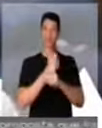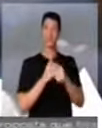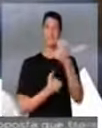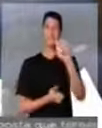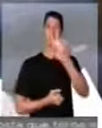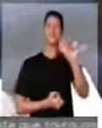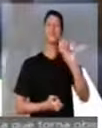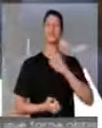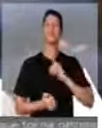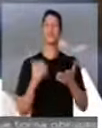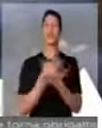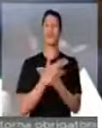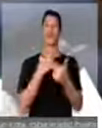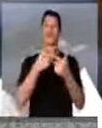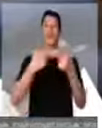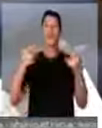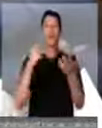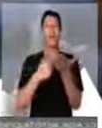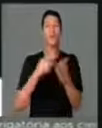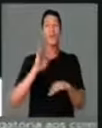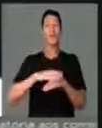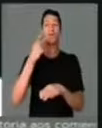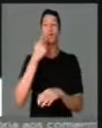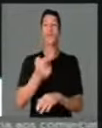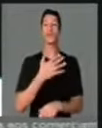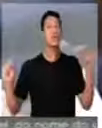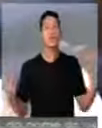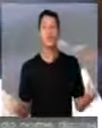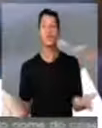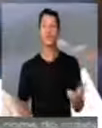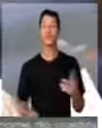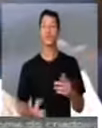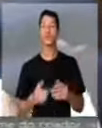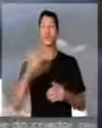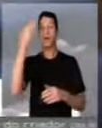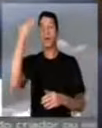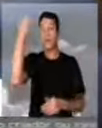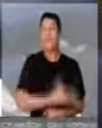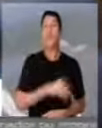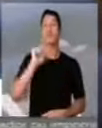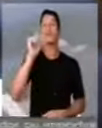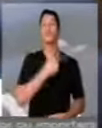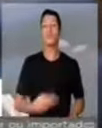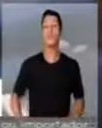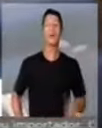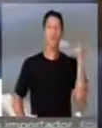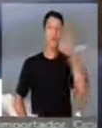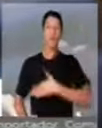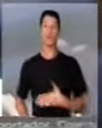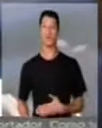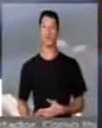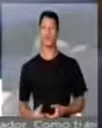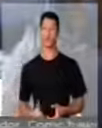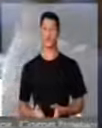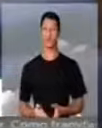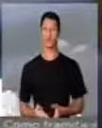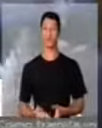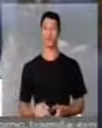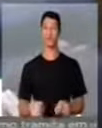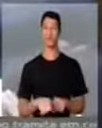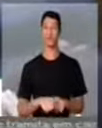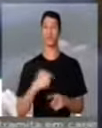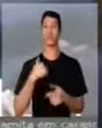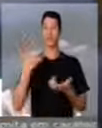será que tem alguma coisa a mais para falar dos meus filhos? Provem isso, senhor presidente. Aí é com a Dilma, porque com Lula. Eu